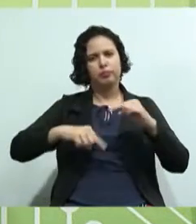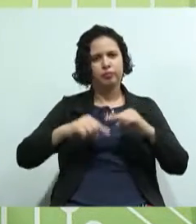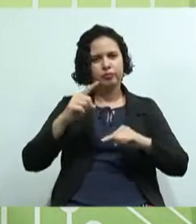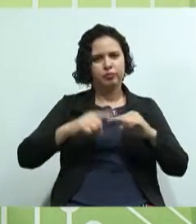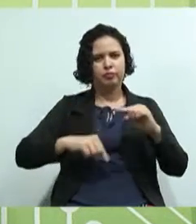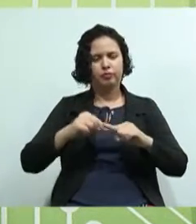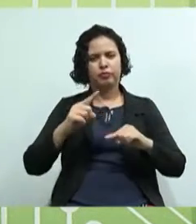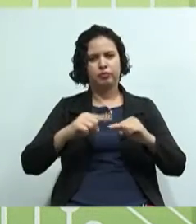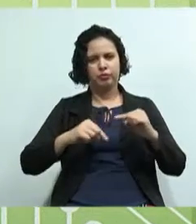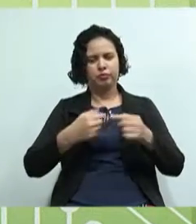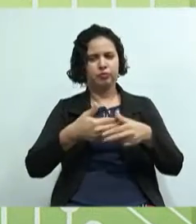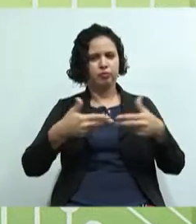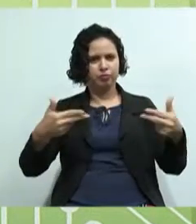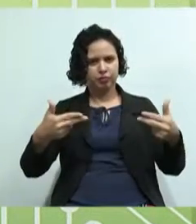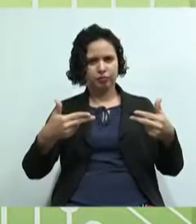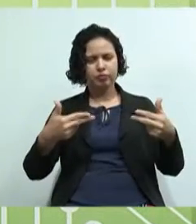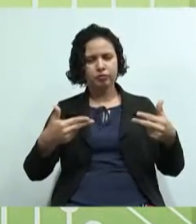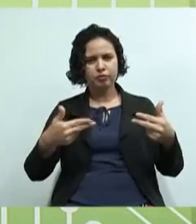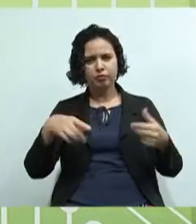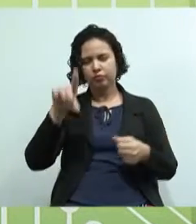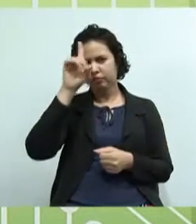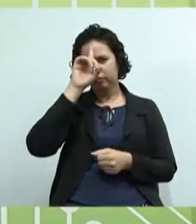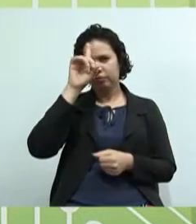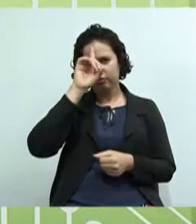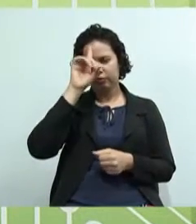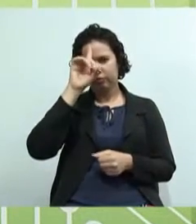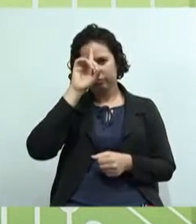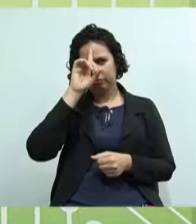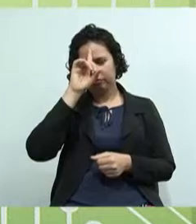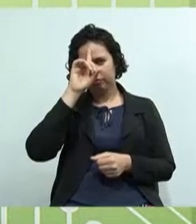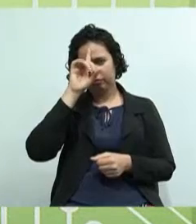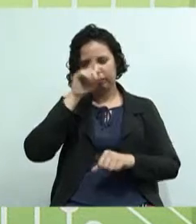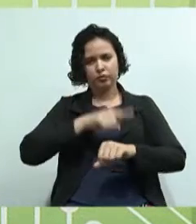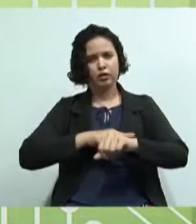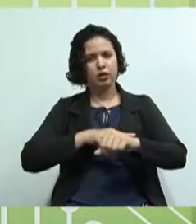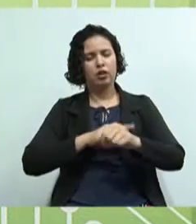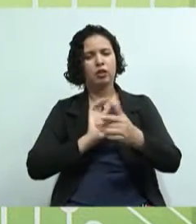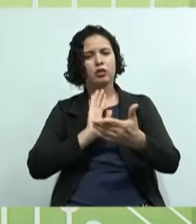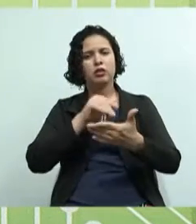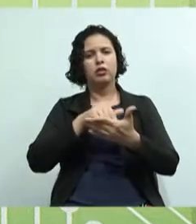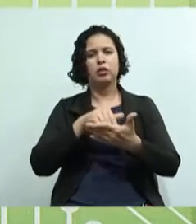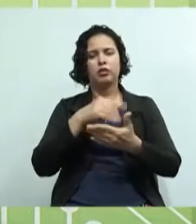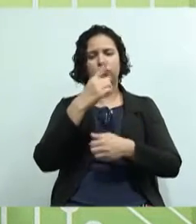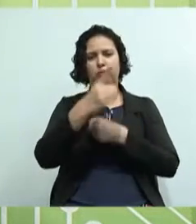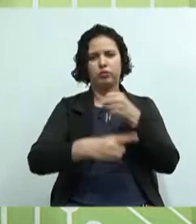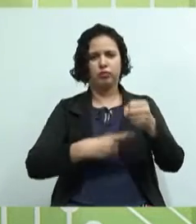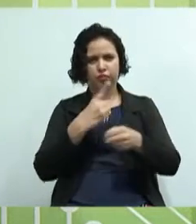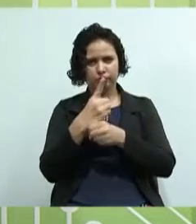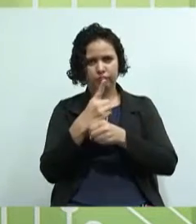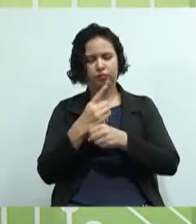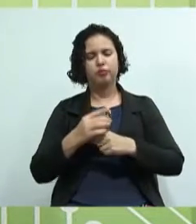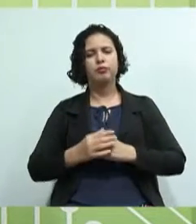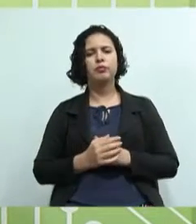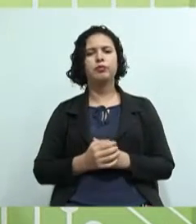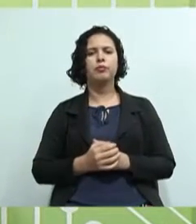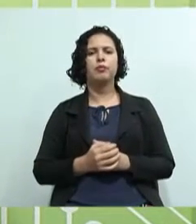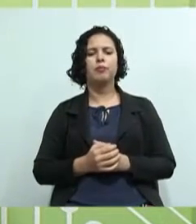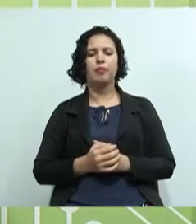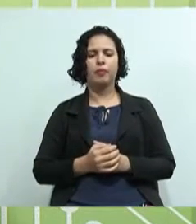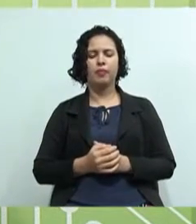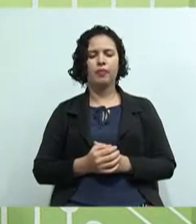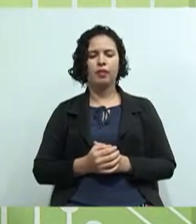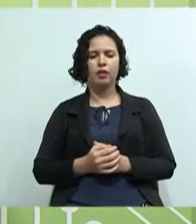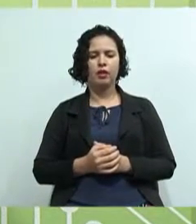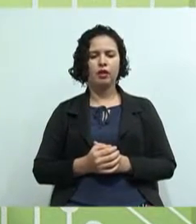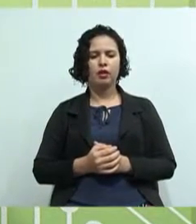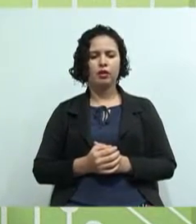de estoque ou algo do tipo. Ele é daquele da rotina mesmo. E o prazo dele é até 1 ano, de uma forma bem resumida para você. Tá bom? Vamos fazer